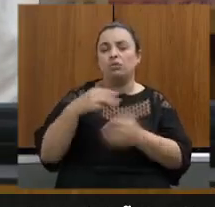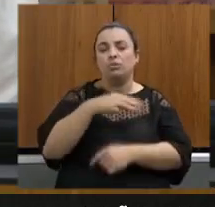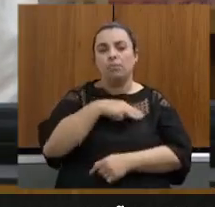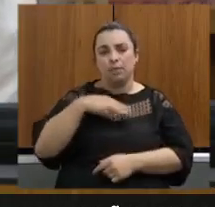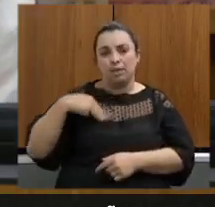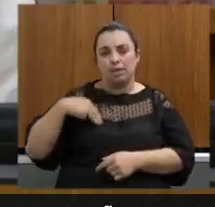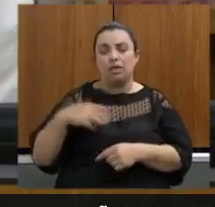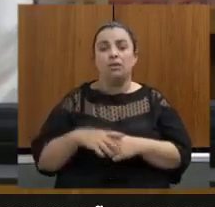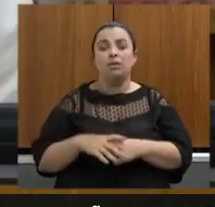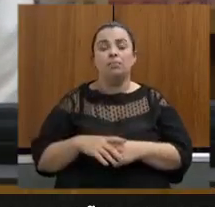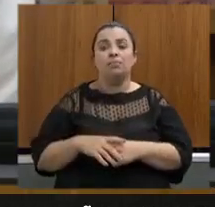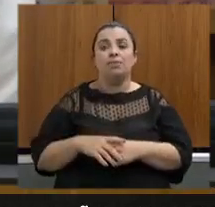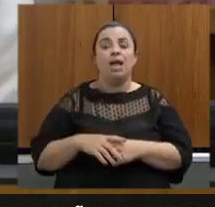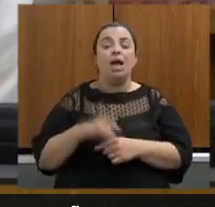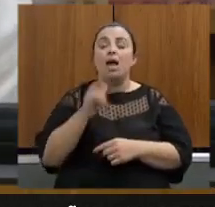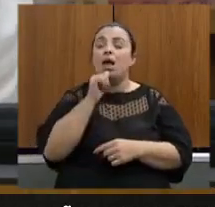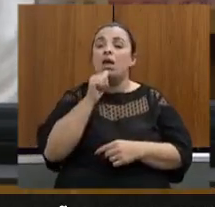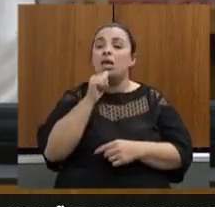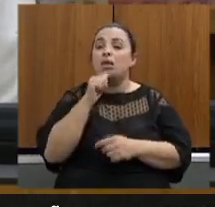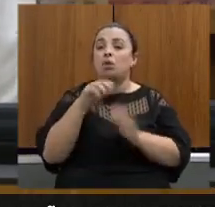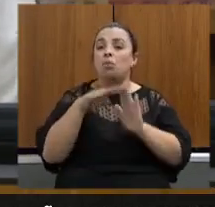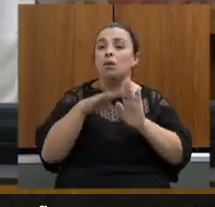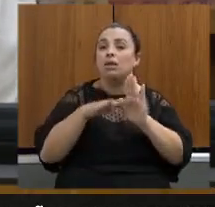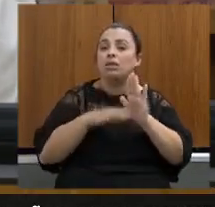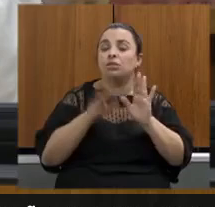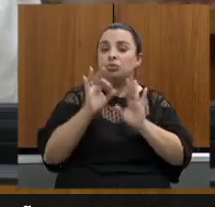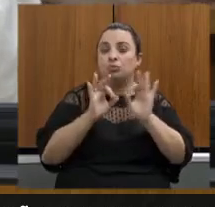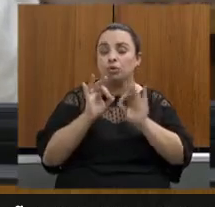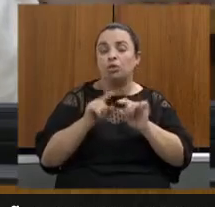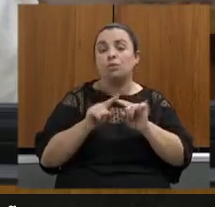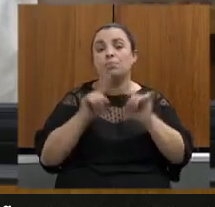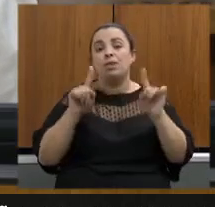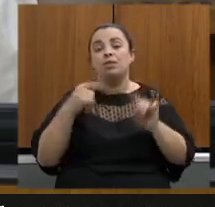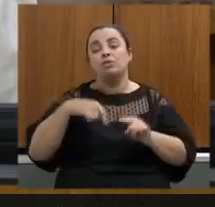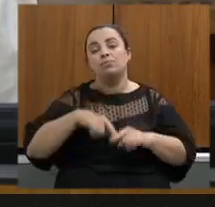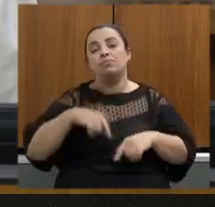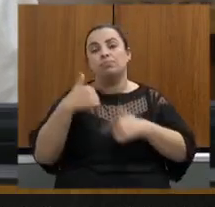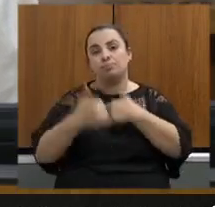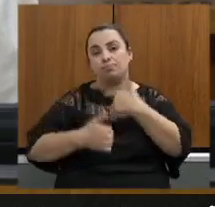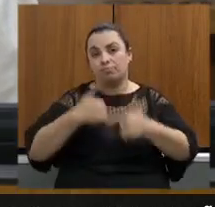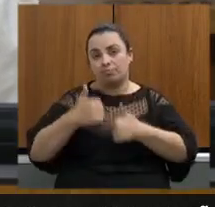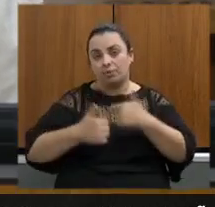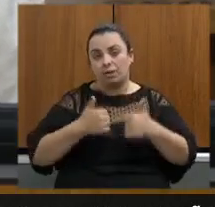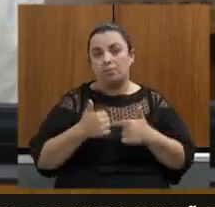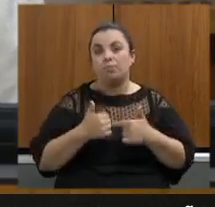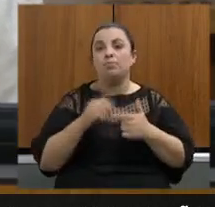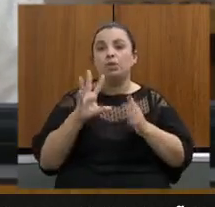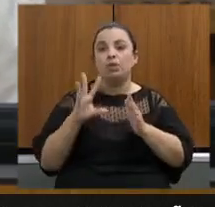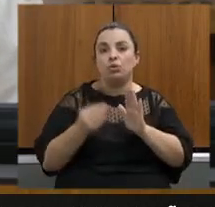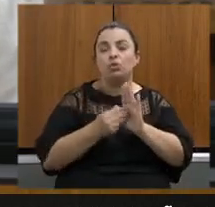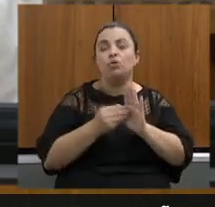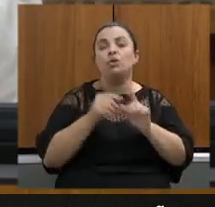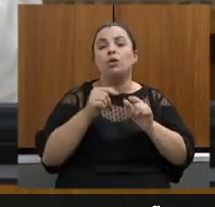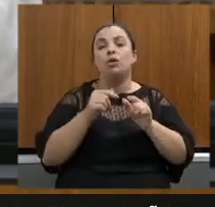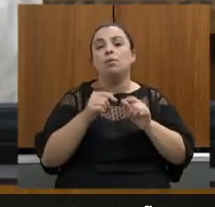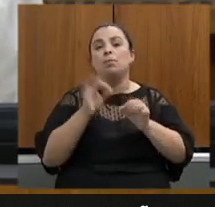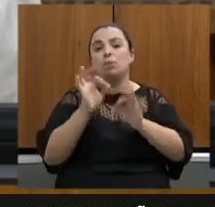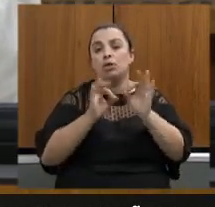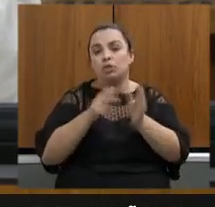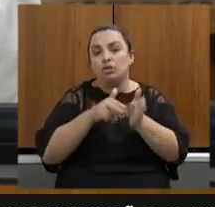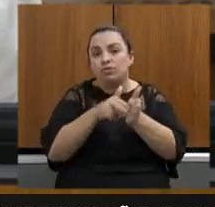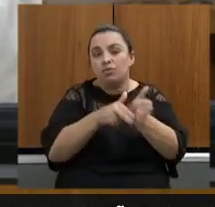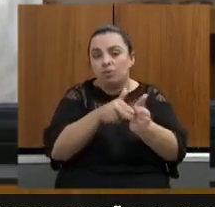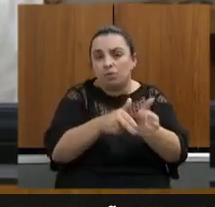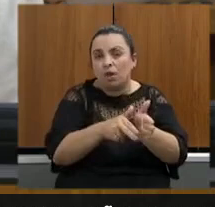projetos mas temos sim trabalhado para tentar incluir projetos Ferroviários dentro da repactuação